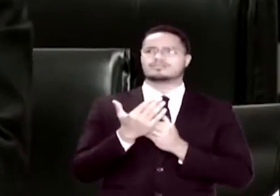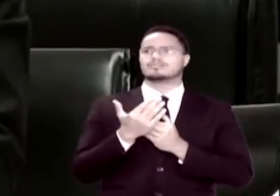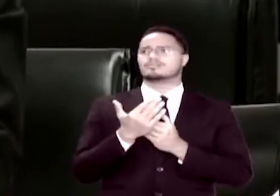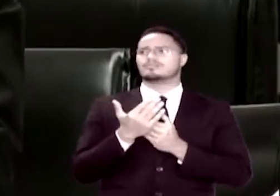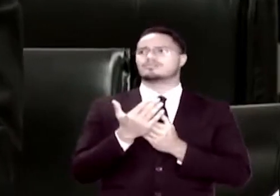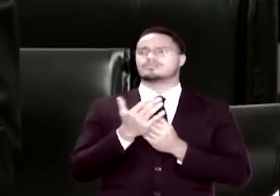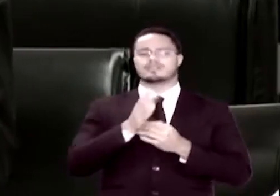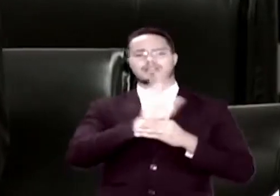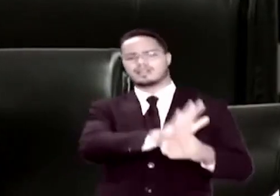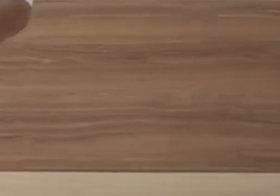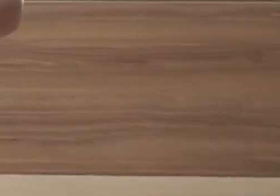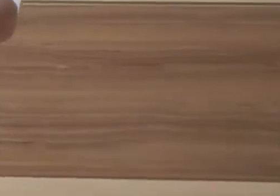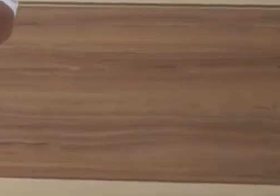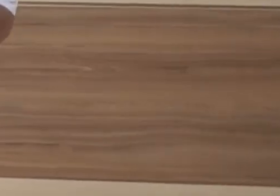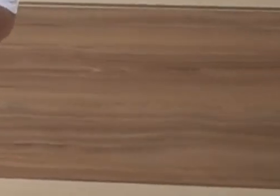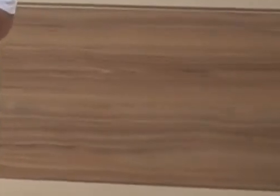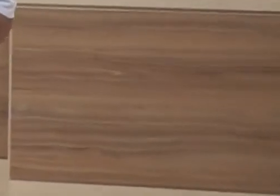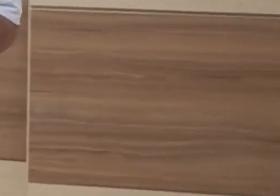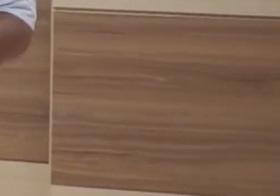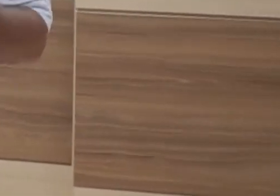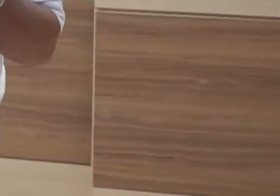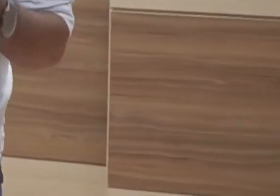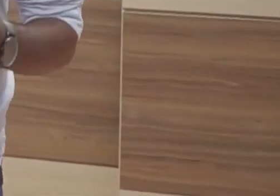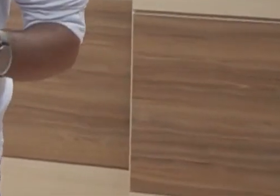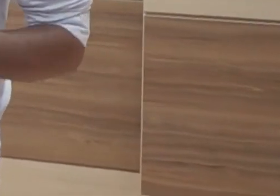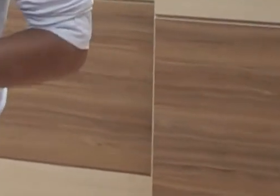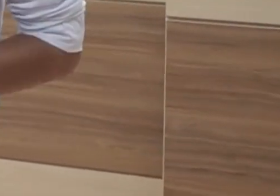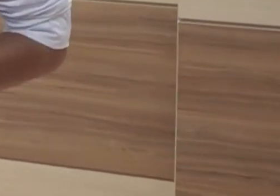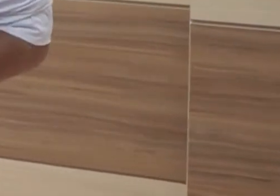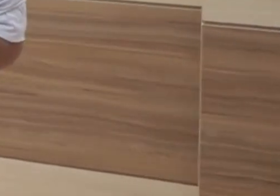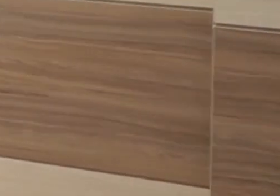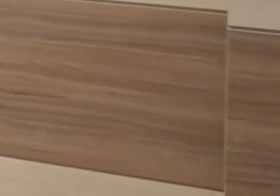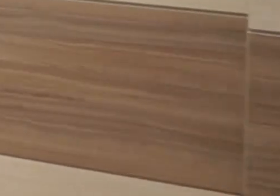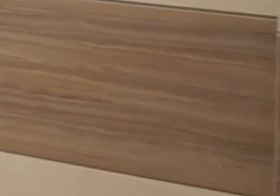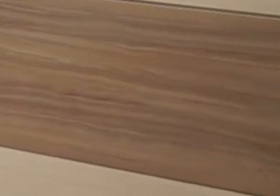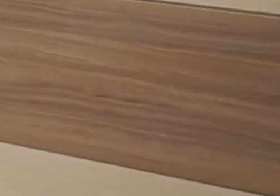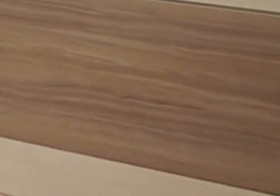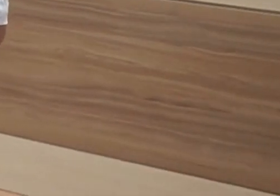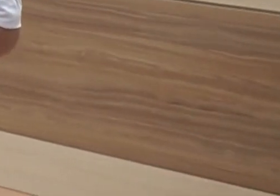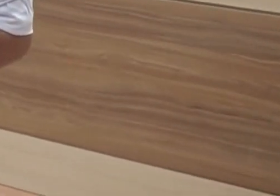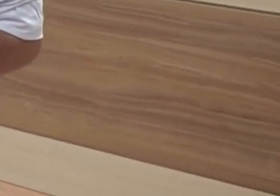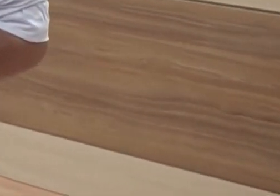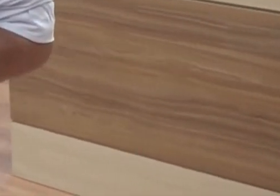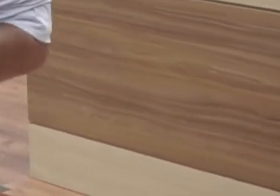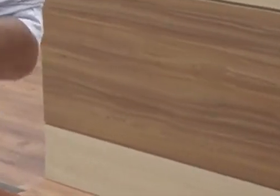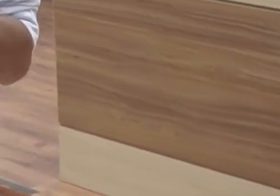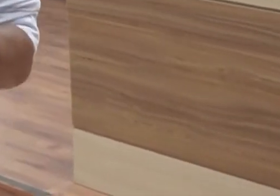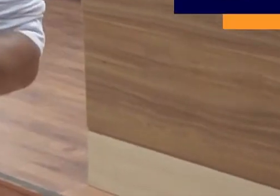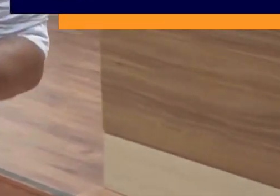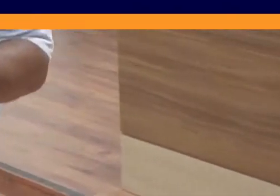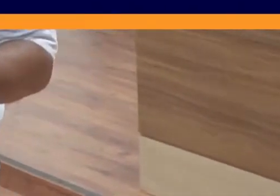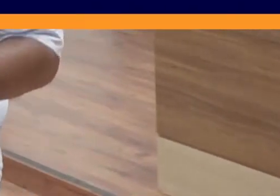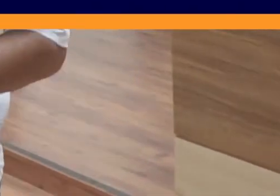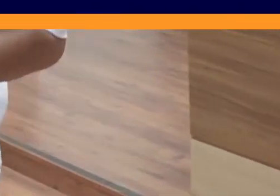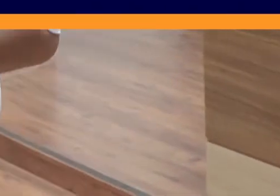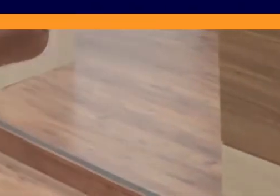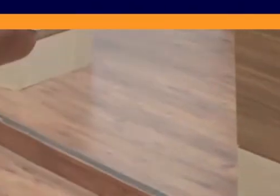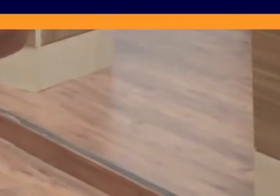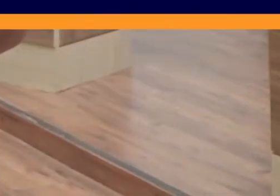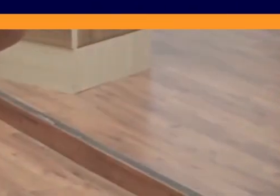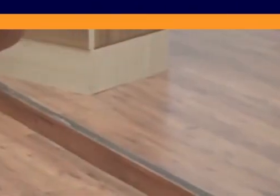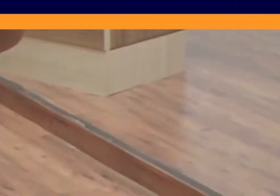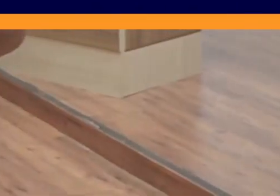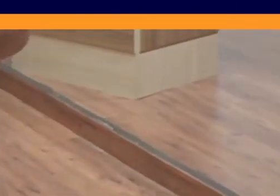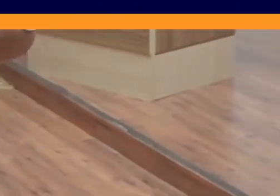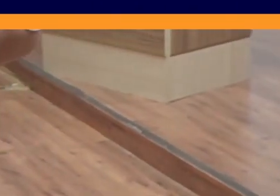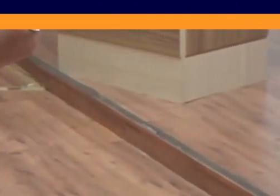aquele bairro Obrigado Presidente aqui na TV Câmara mantemos você informado sobre os acontecimentos na nossa cidade não se esqueça Acesse